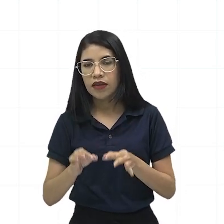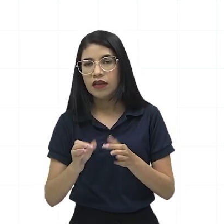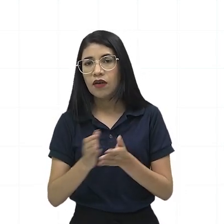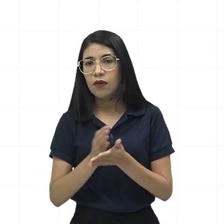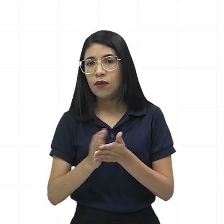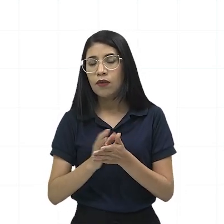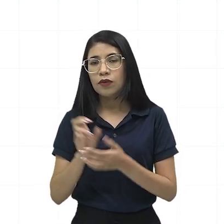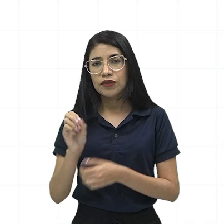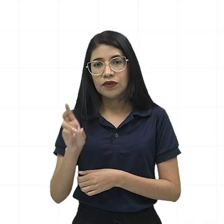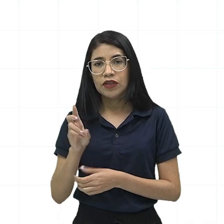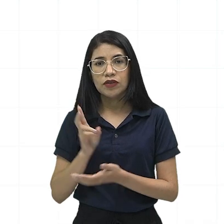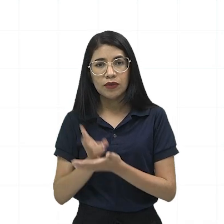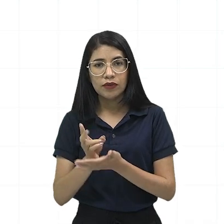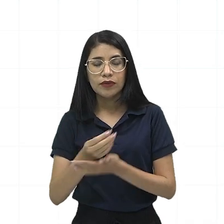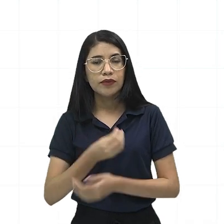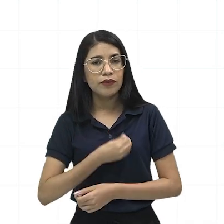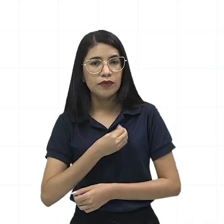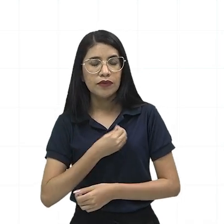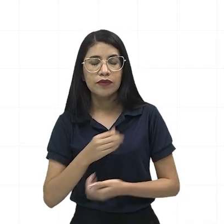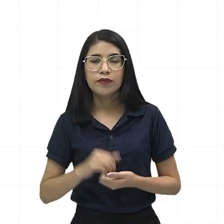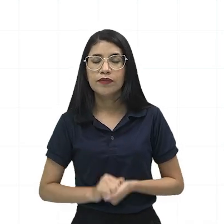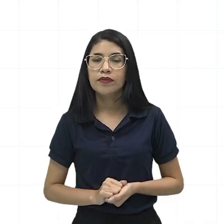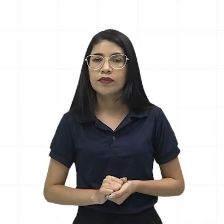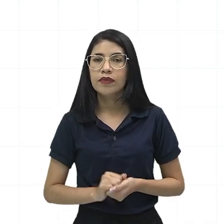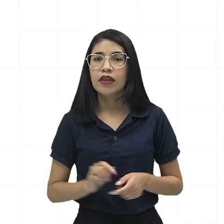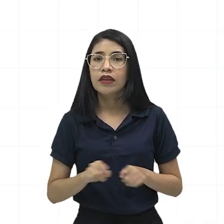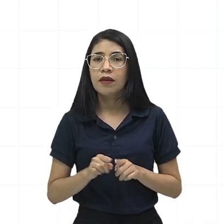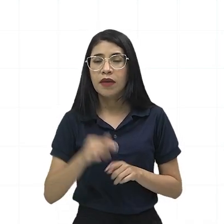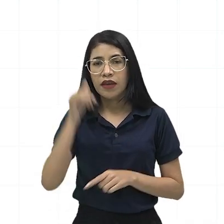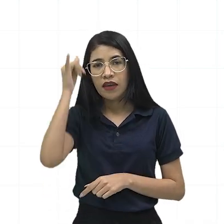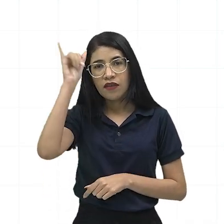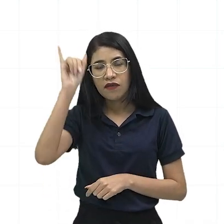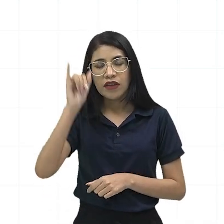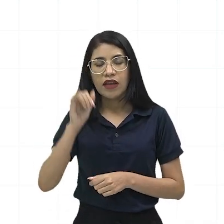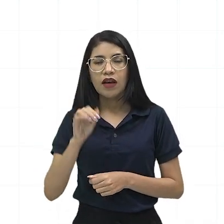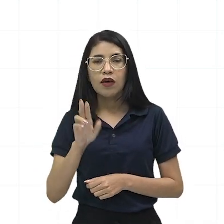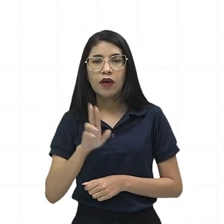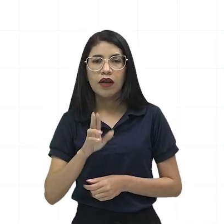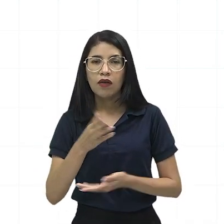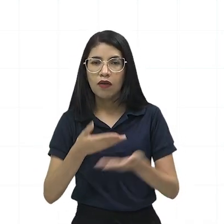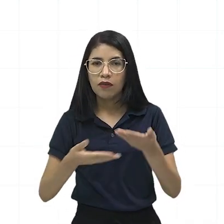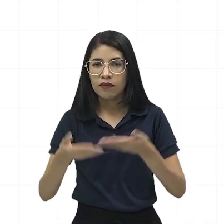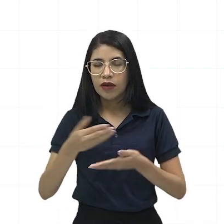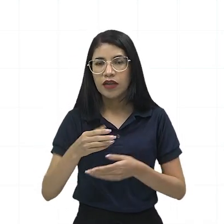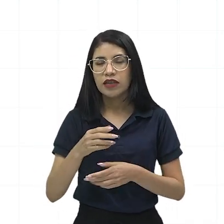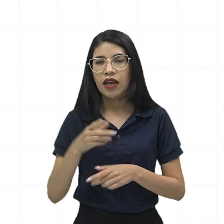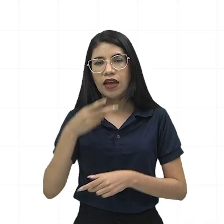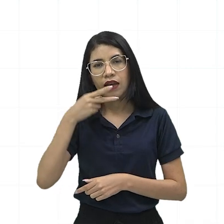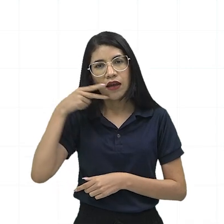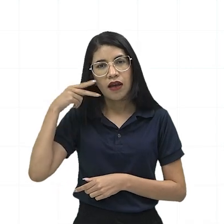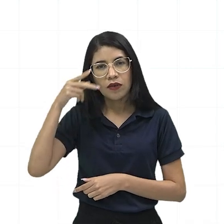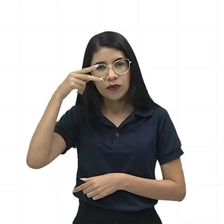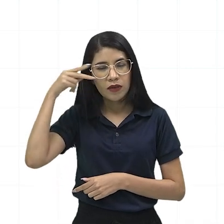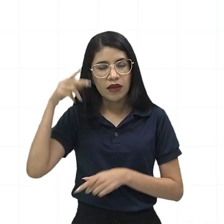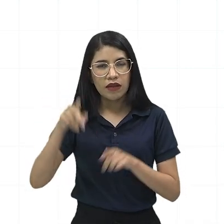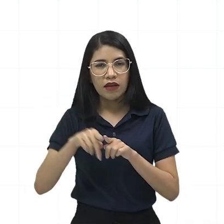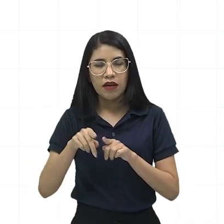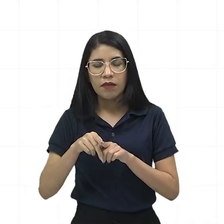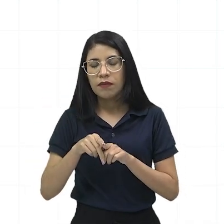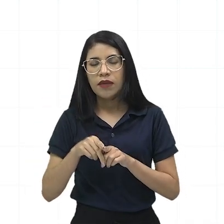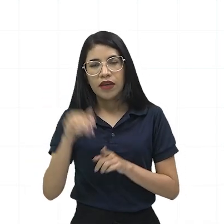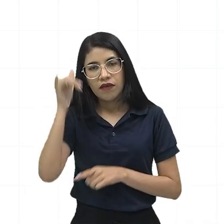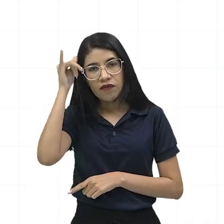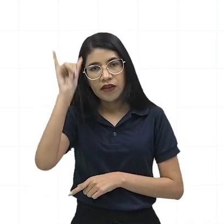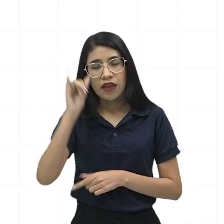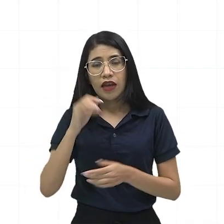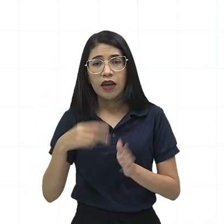ali resistentes. Não compartilhar roupas íntimas, né? Então, roupas que são íntimas, gente, o nome já